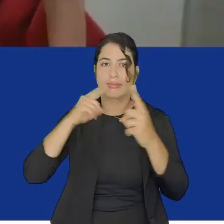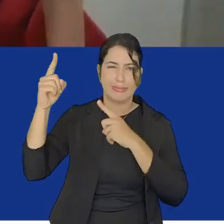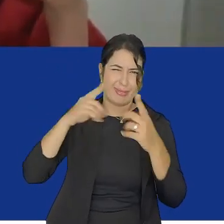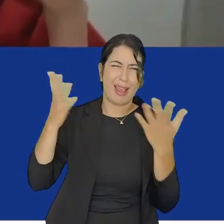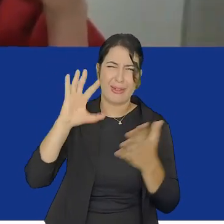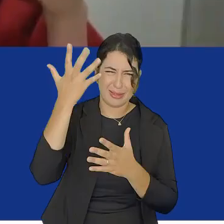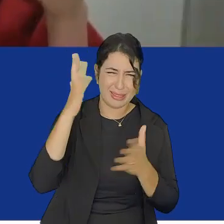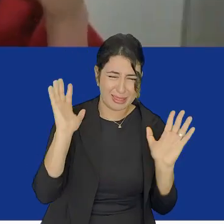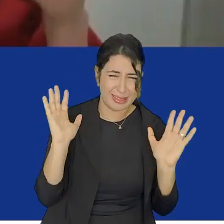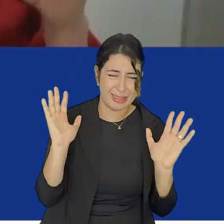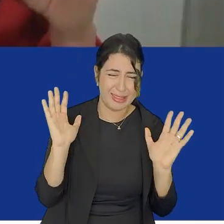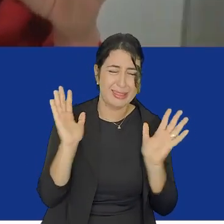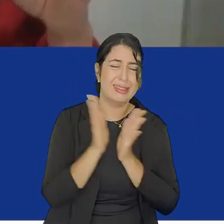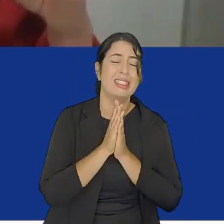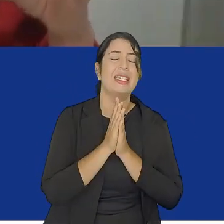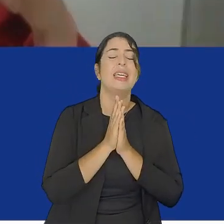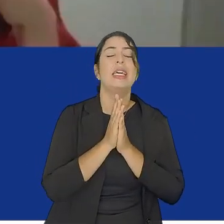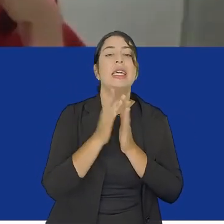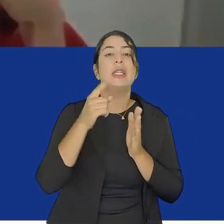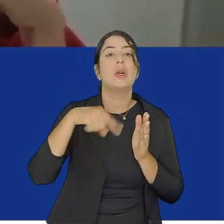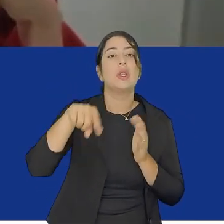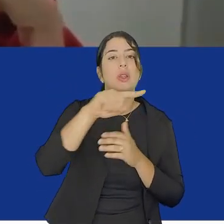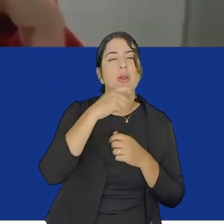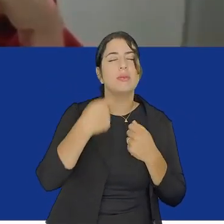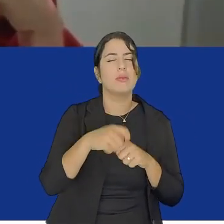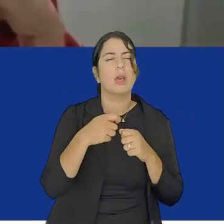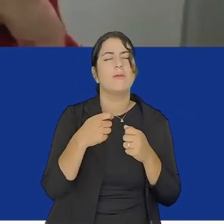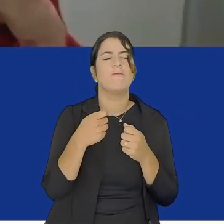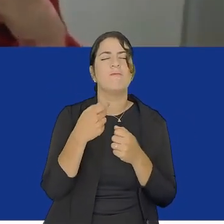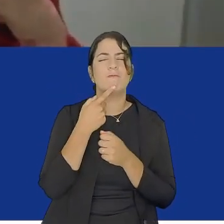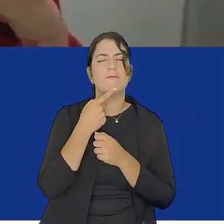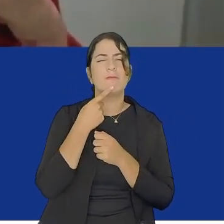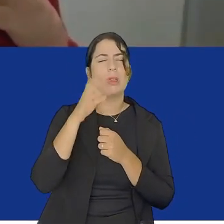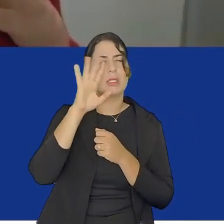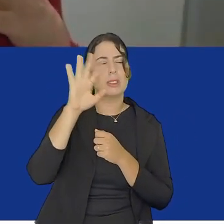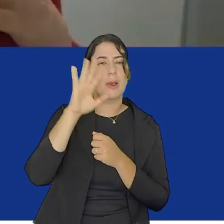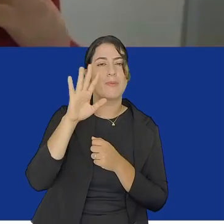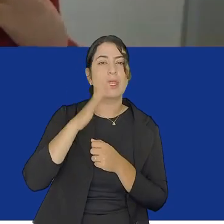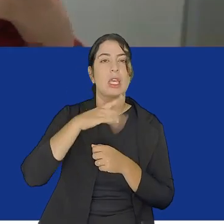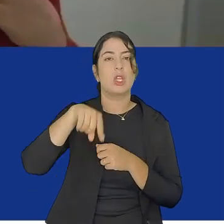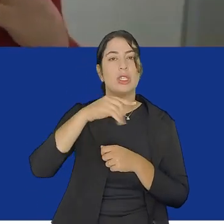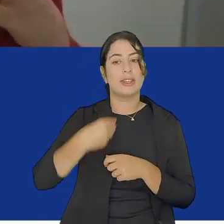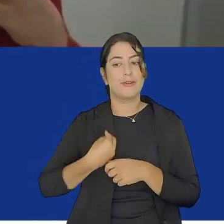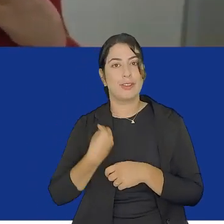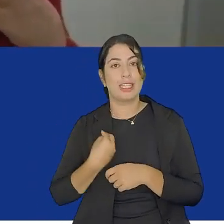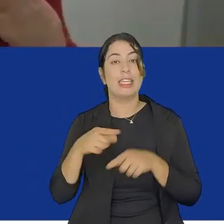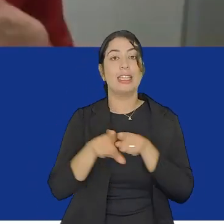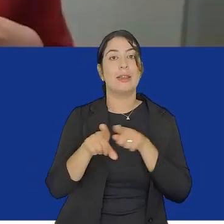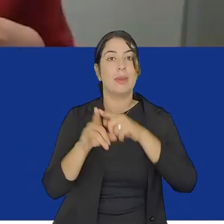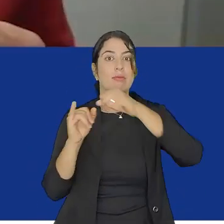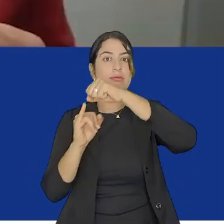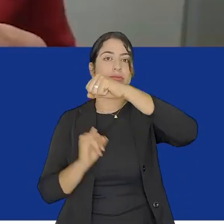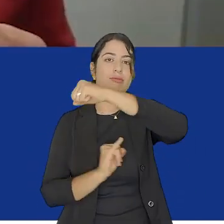gente precisa, eu acho que precisa ter esse olhar sistêmico, tanto para a vida como para as